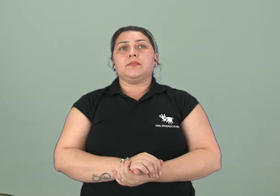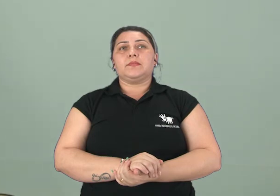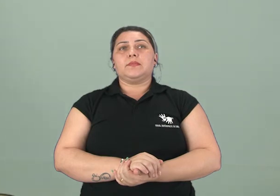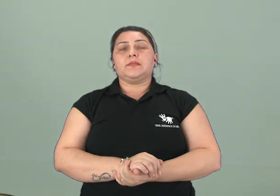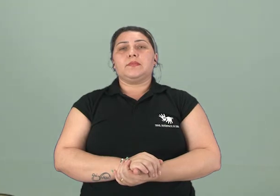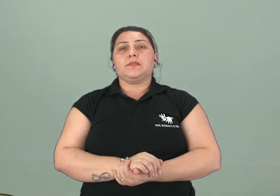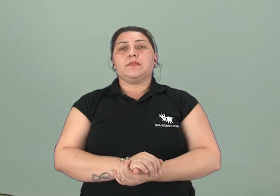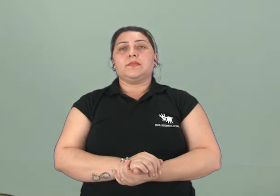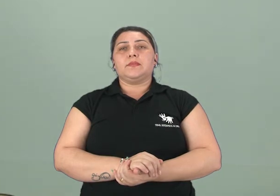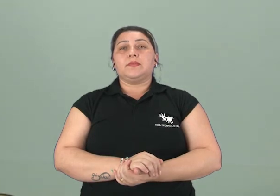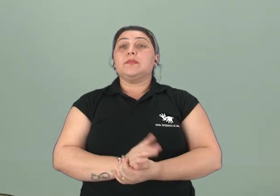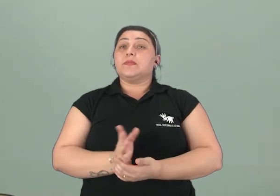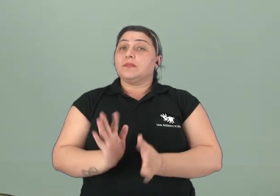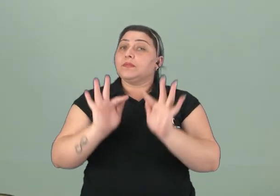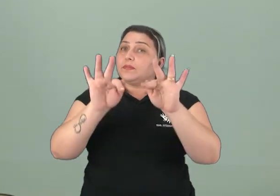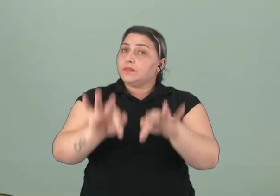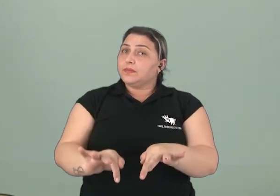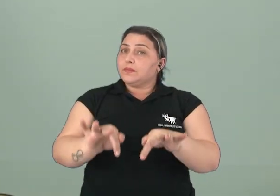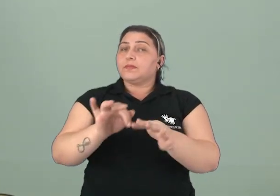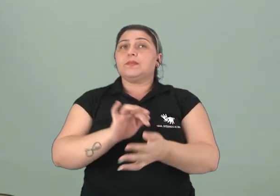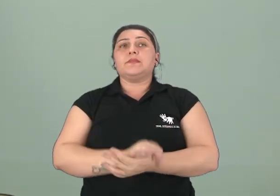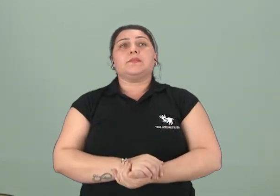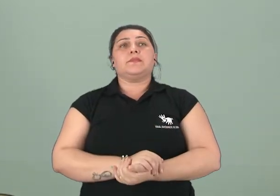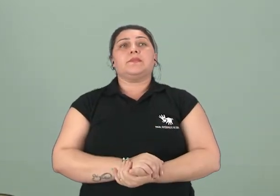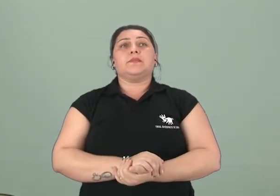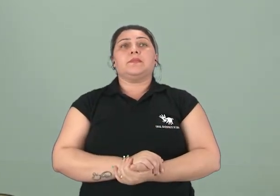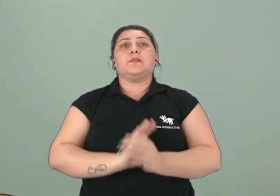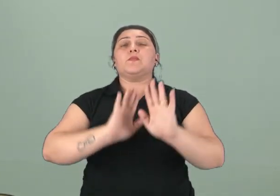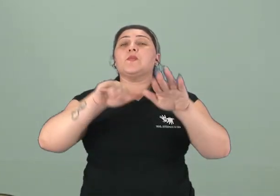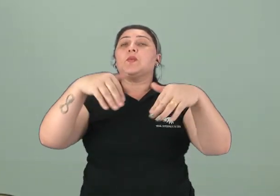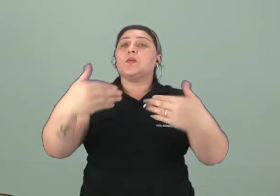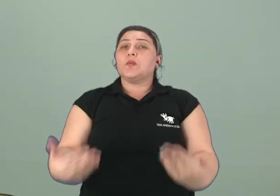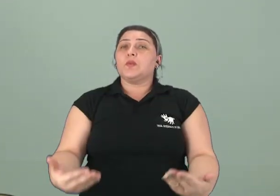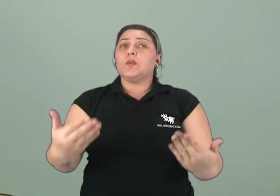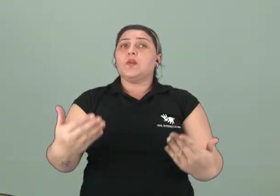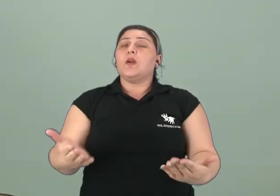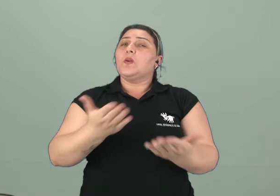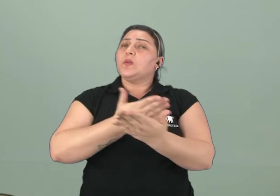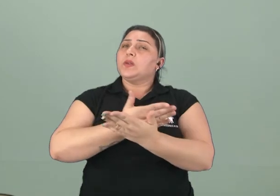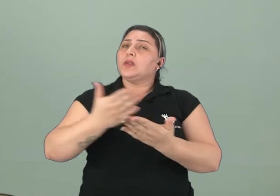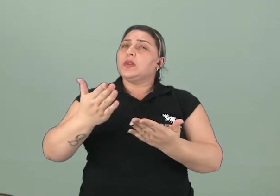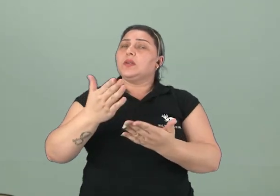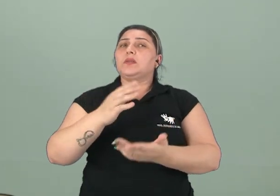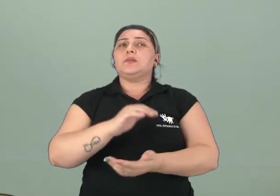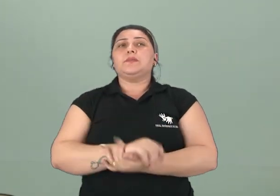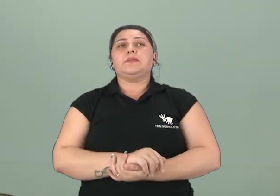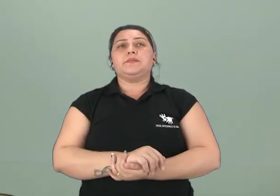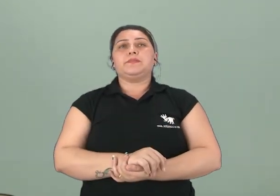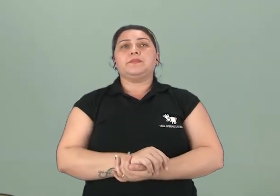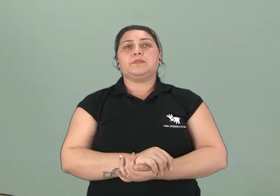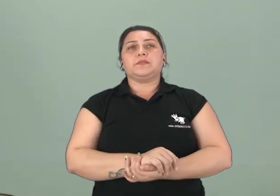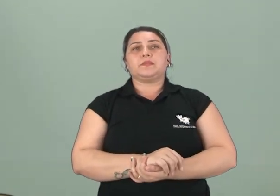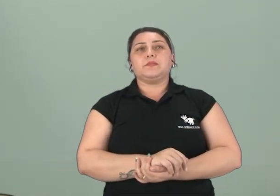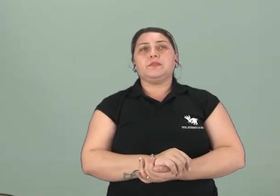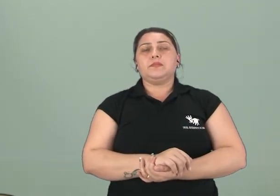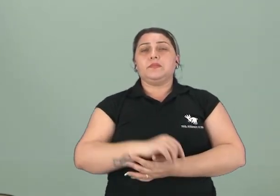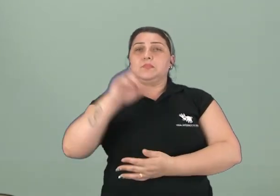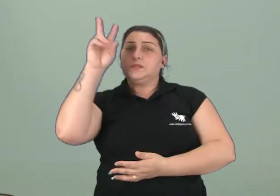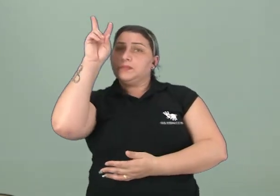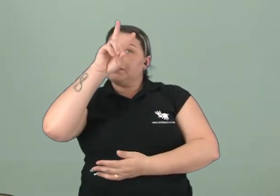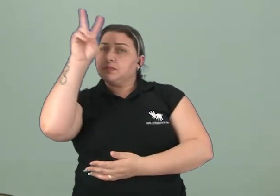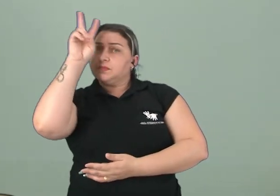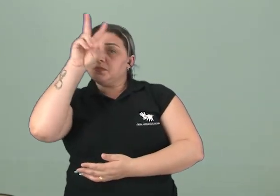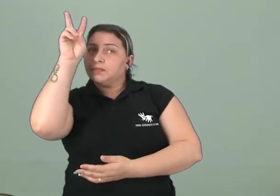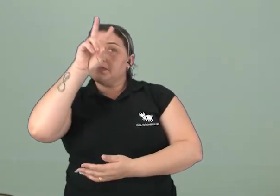e o desfecho qual é a situação Inicial aí ó e na